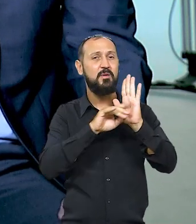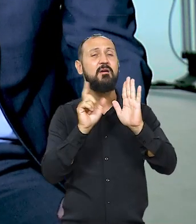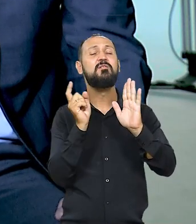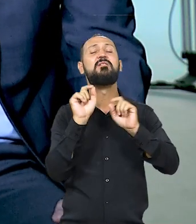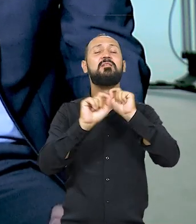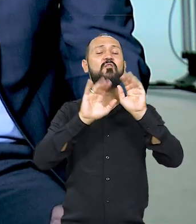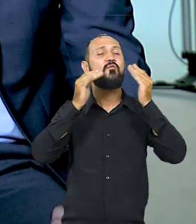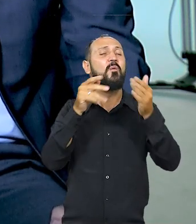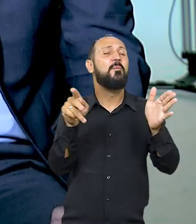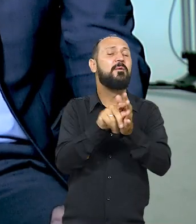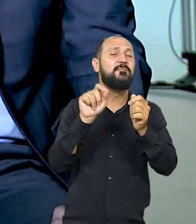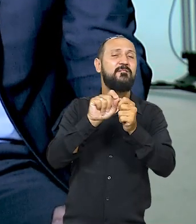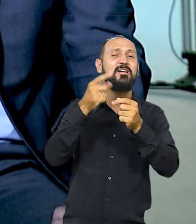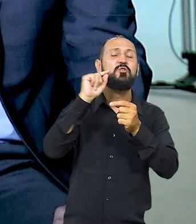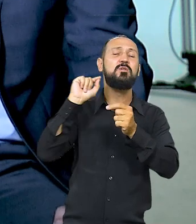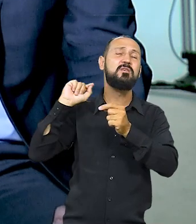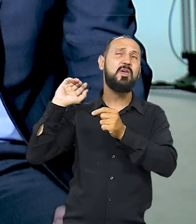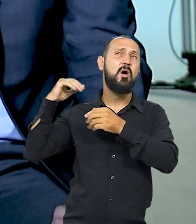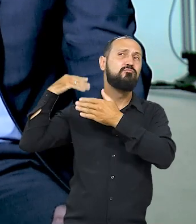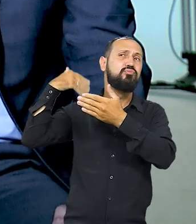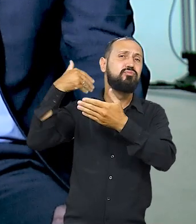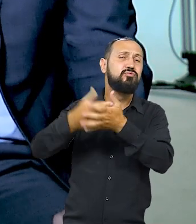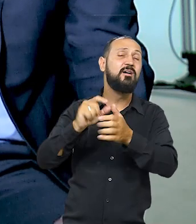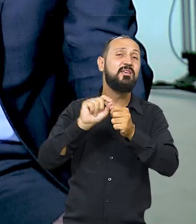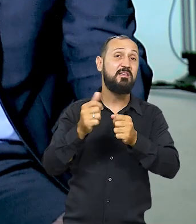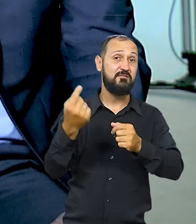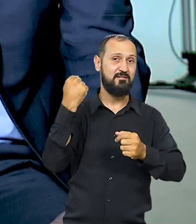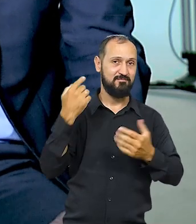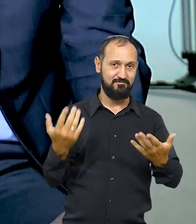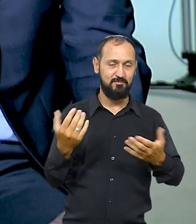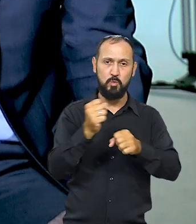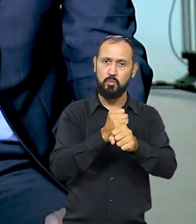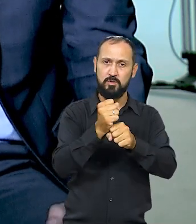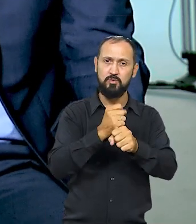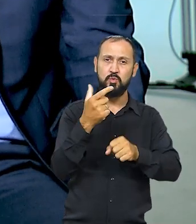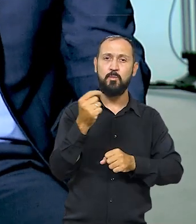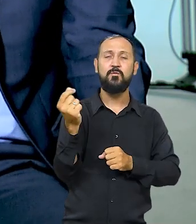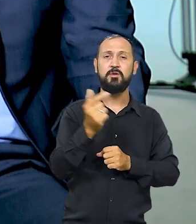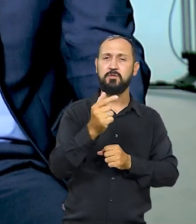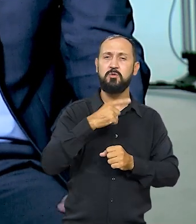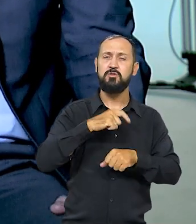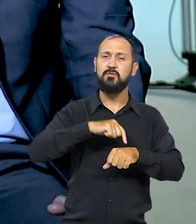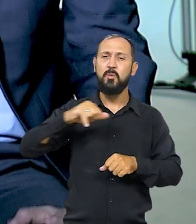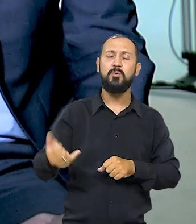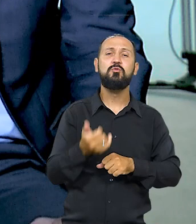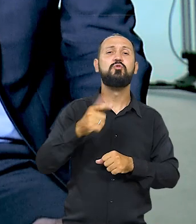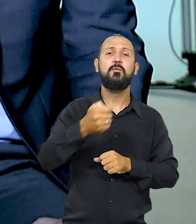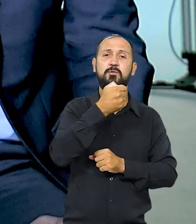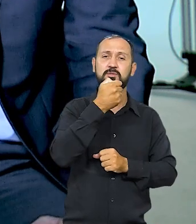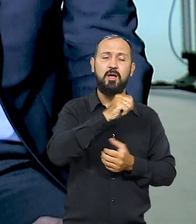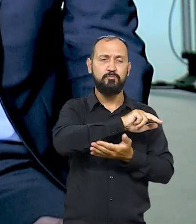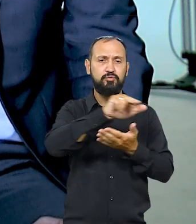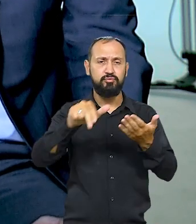sua programação voltada a uma retrospectiva do que de melhor aconteceu no ano que se encerrou. Em 2022, eu tive a